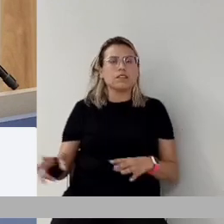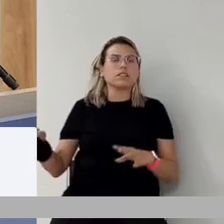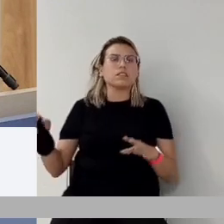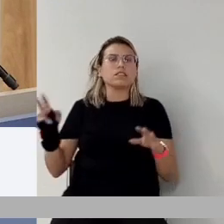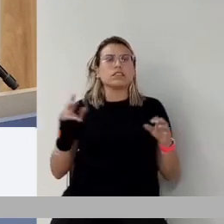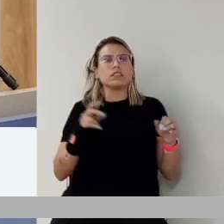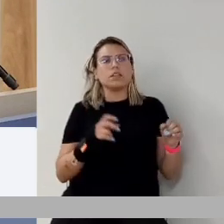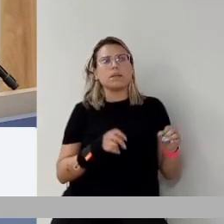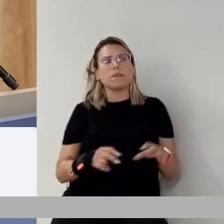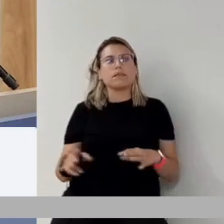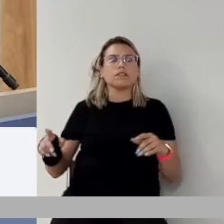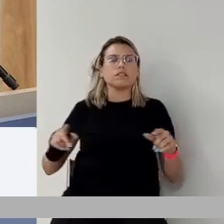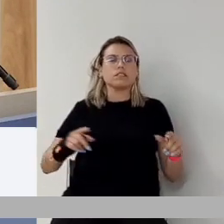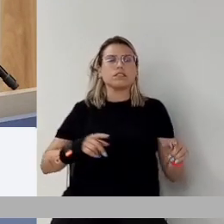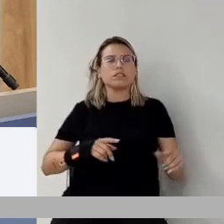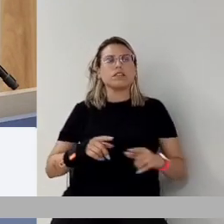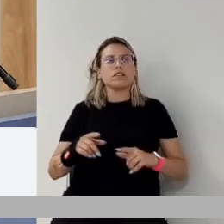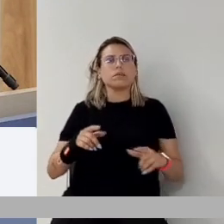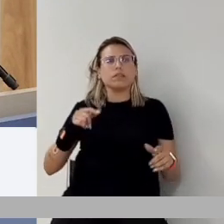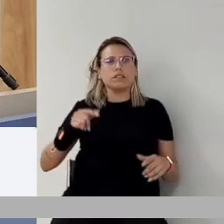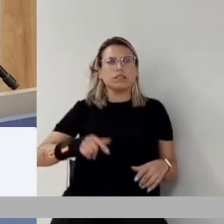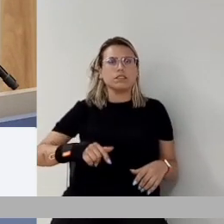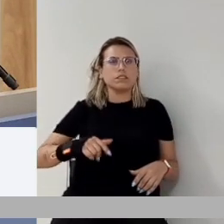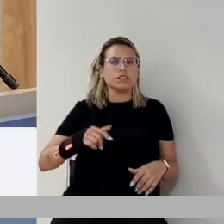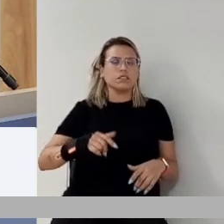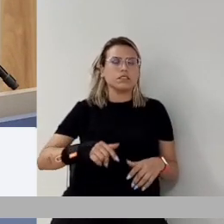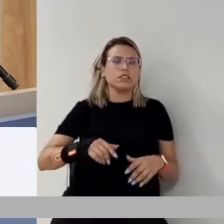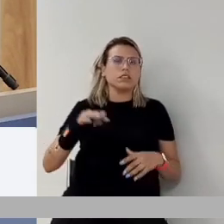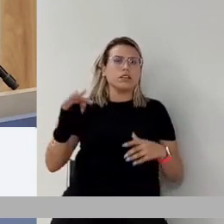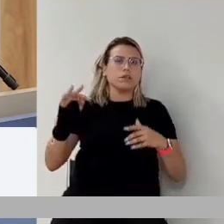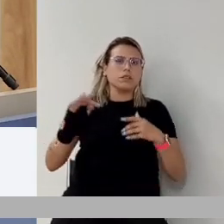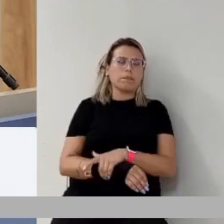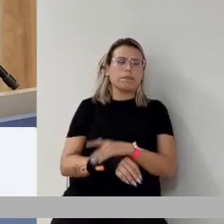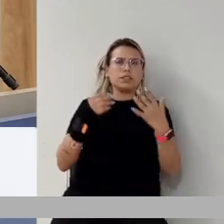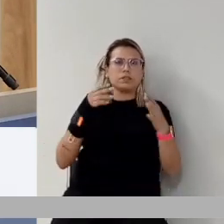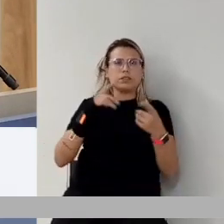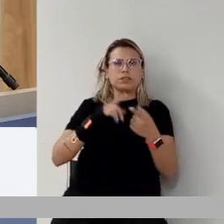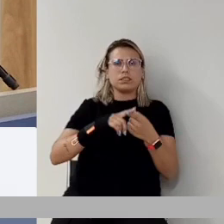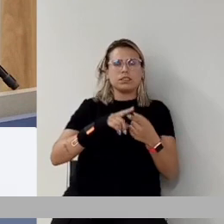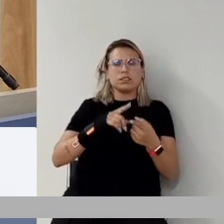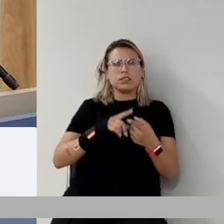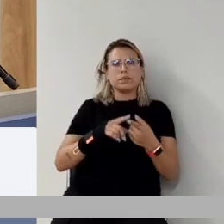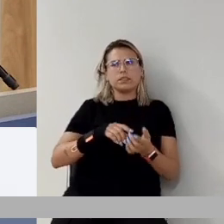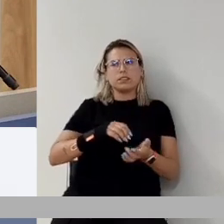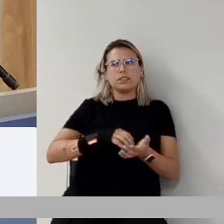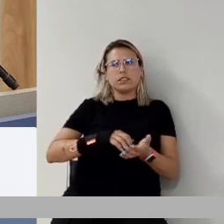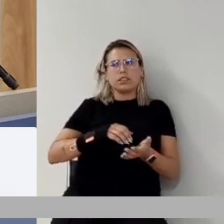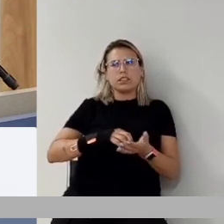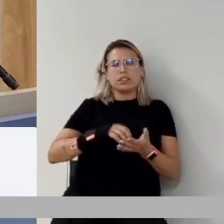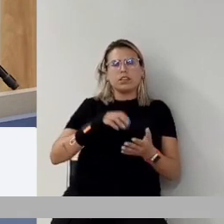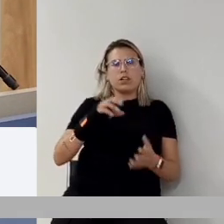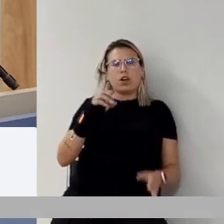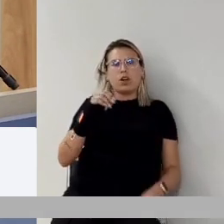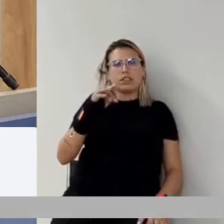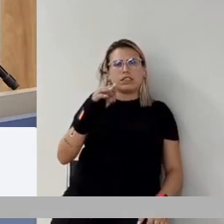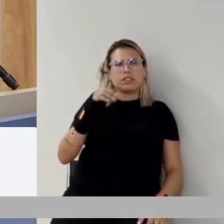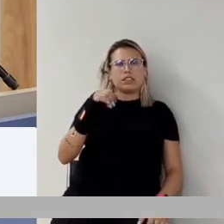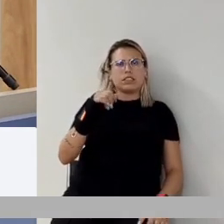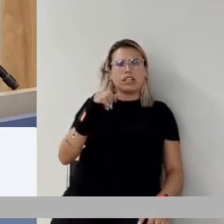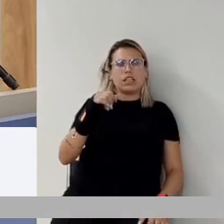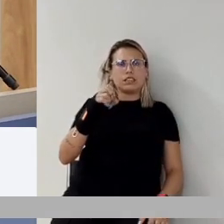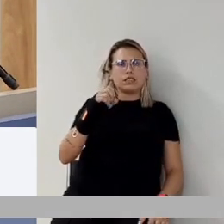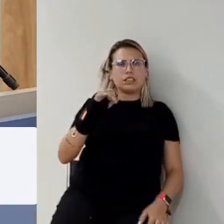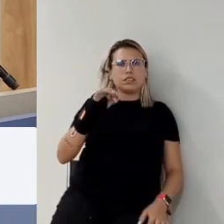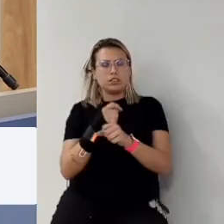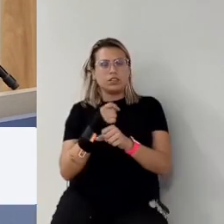trabalhado em sua cidade parabenizo o secretário oten parabenizo o prefeito r parabenizo